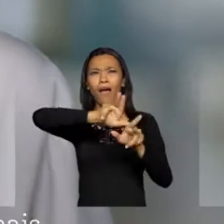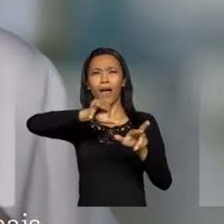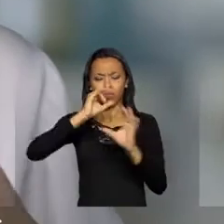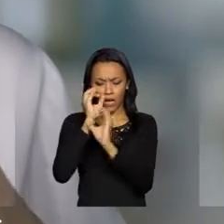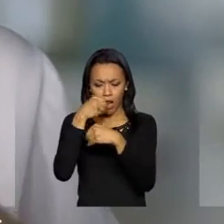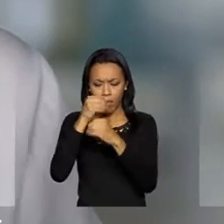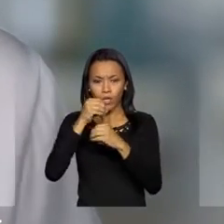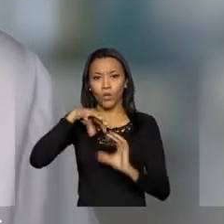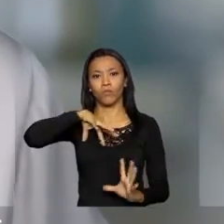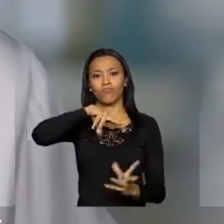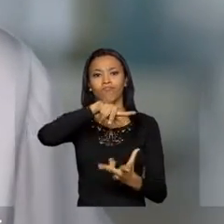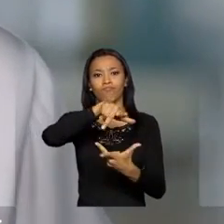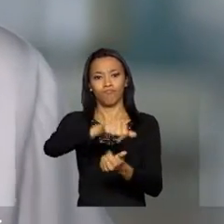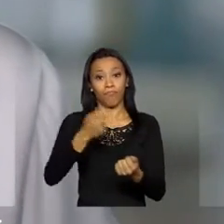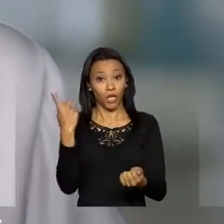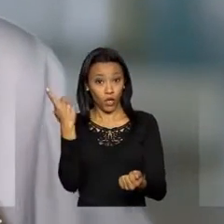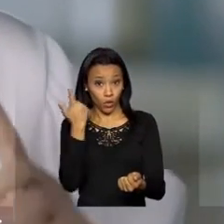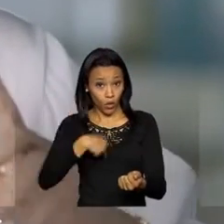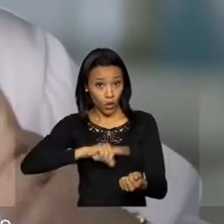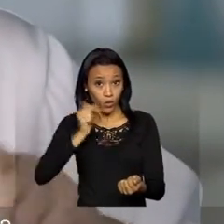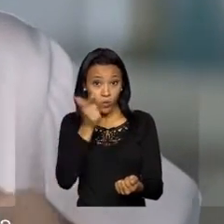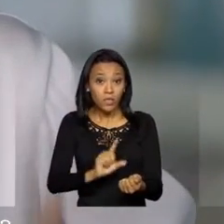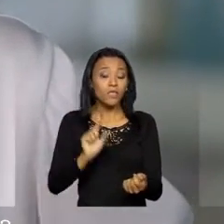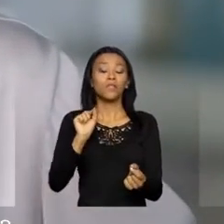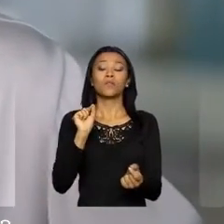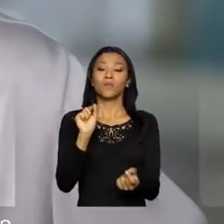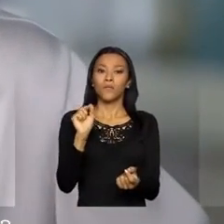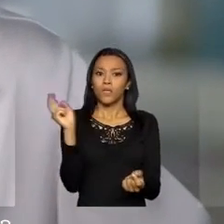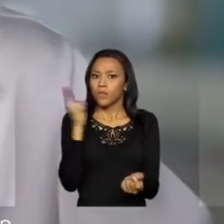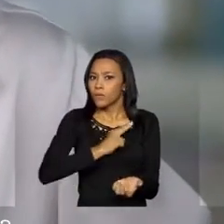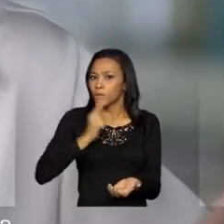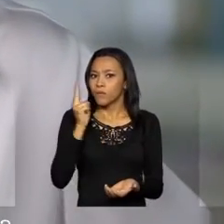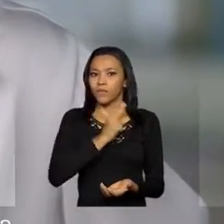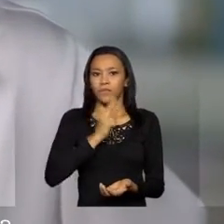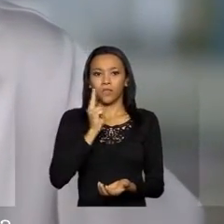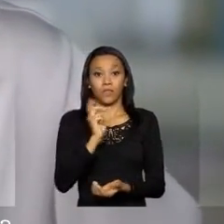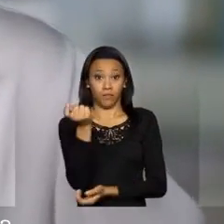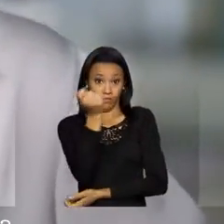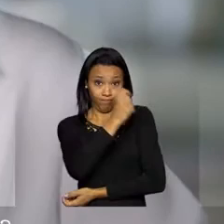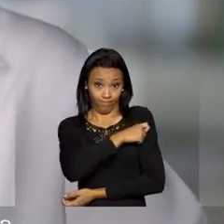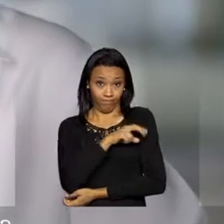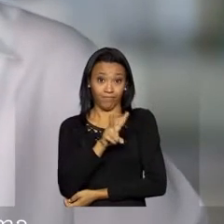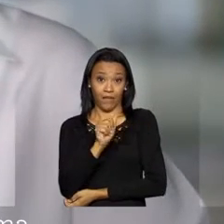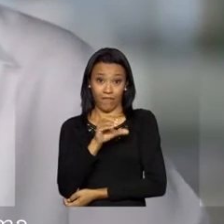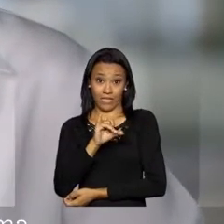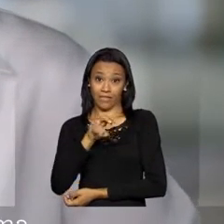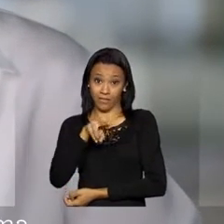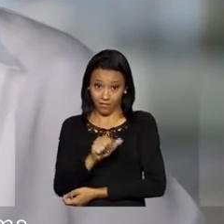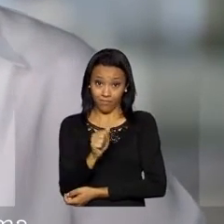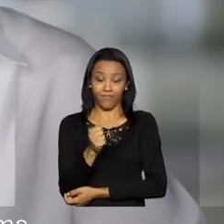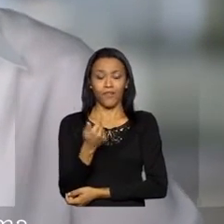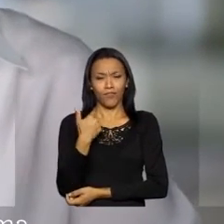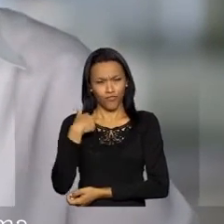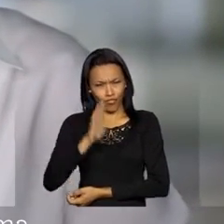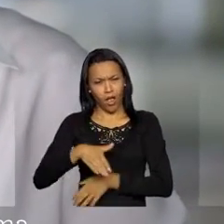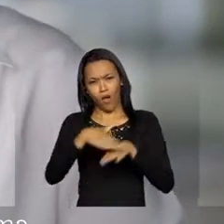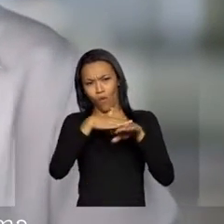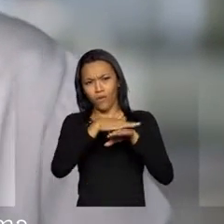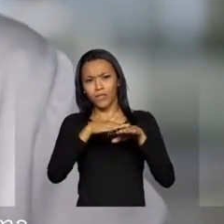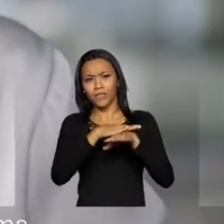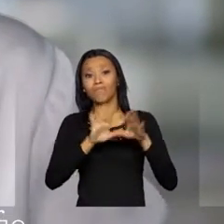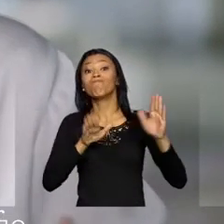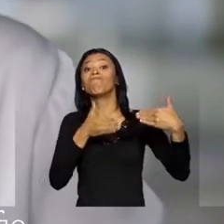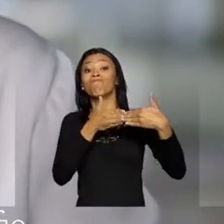para que possamos desenvolver o mais depressa possível a vacina conversei com o presidente